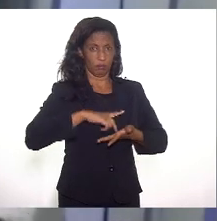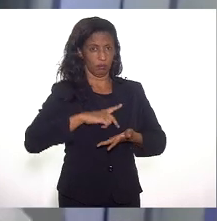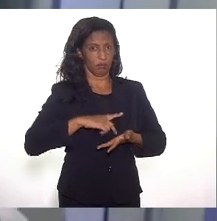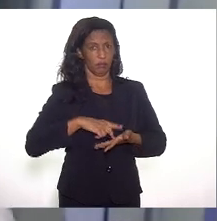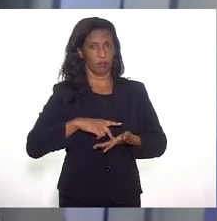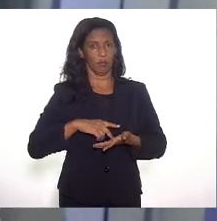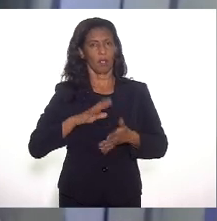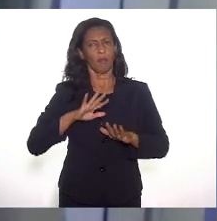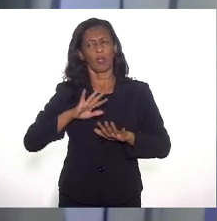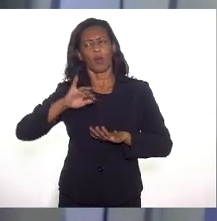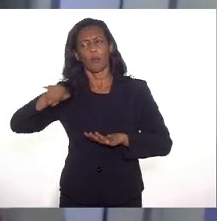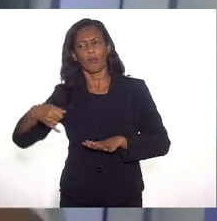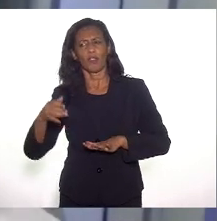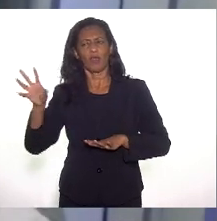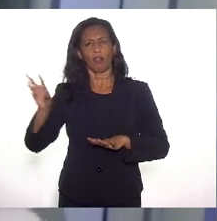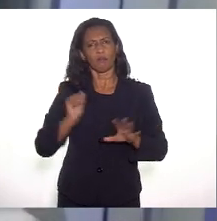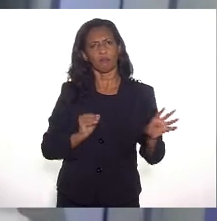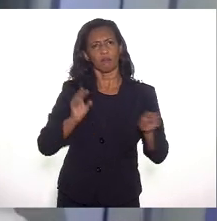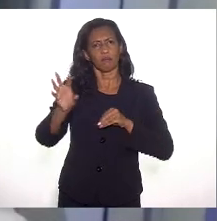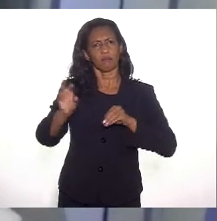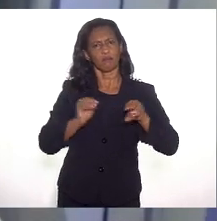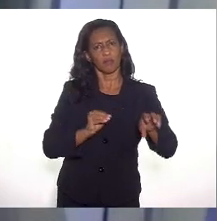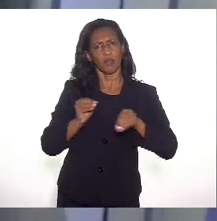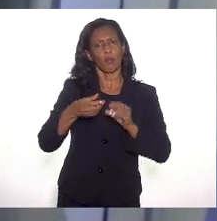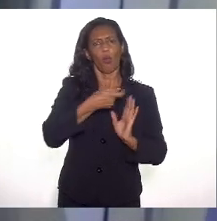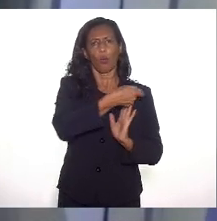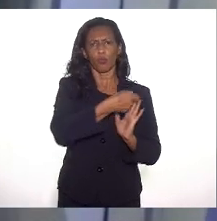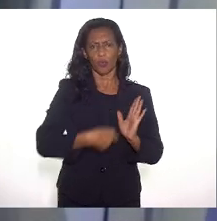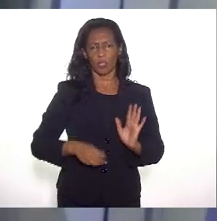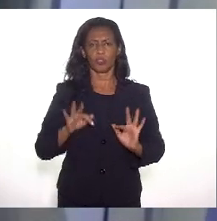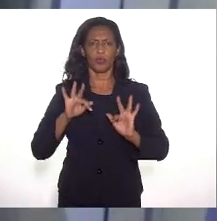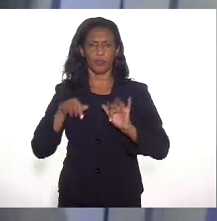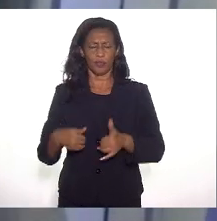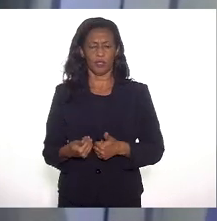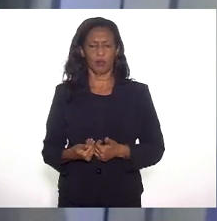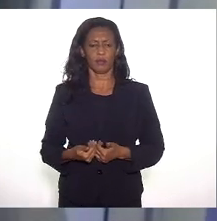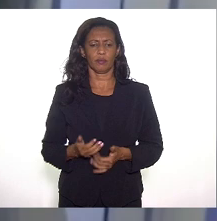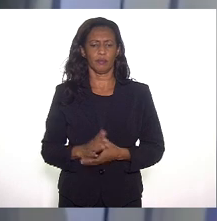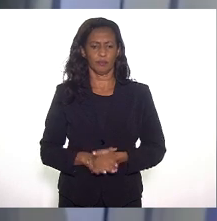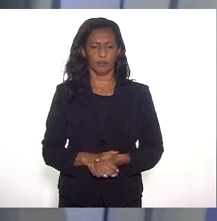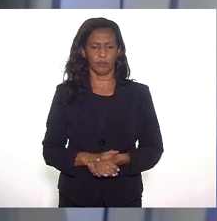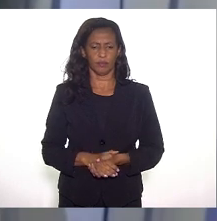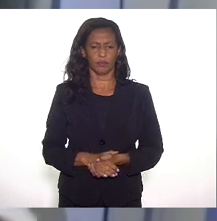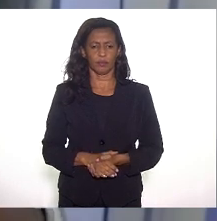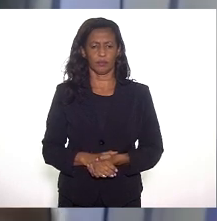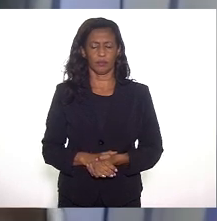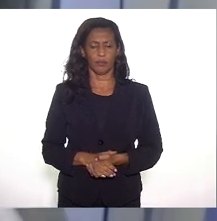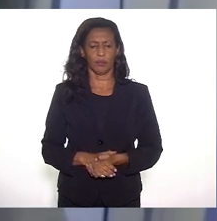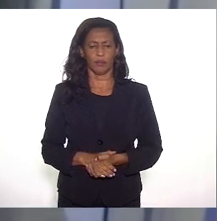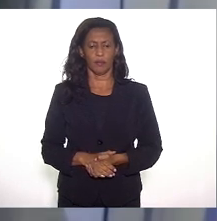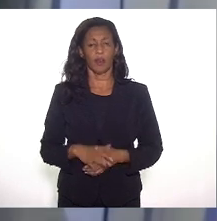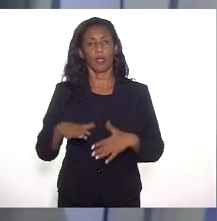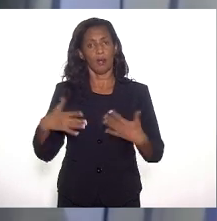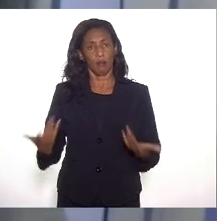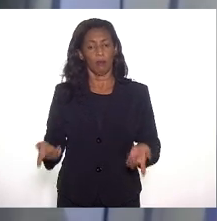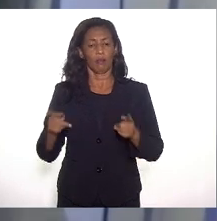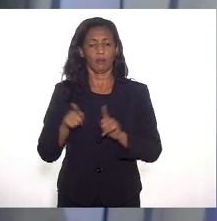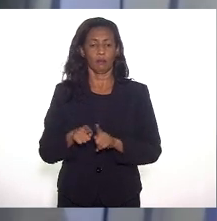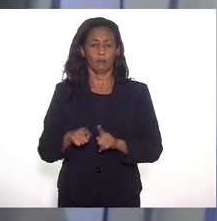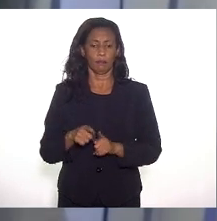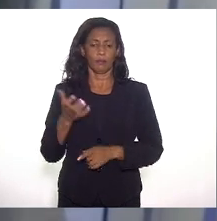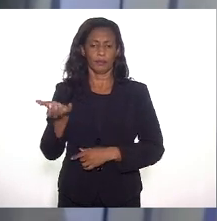aproveitar boas sugestões que foram incorporadas ao texto final ao longo da tramitação do texto. E ainda, deputada Marta